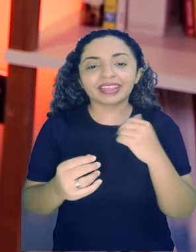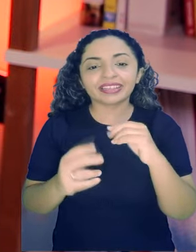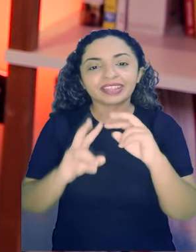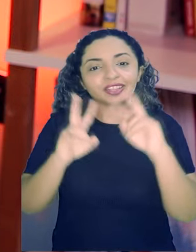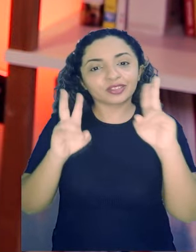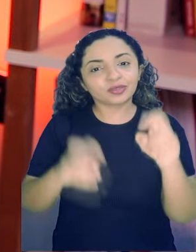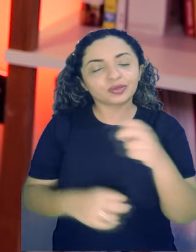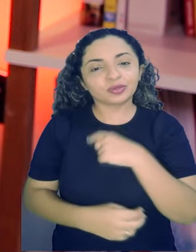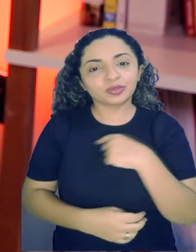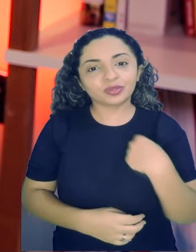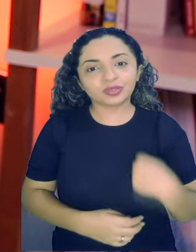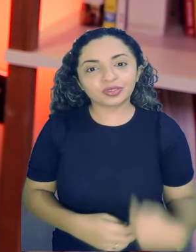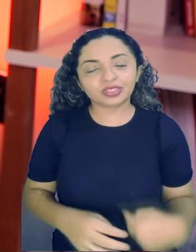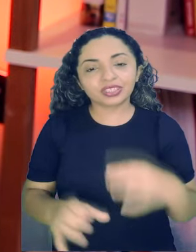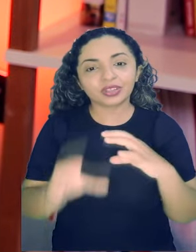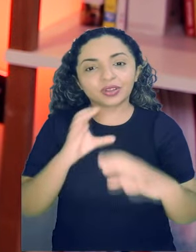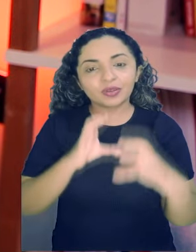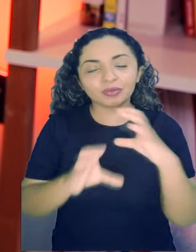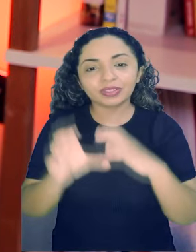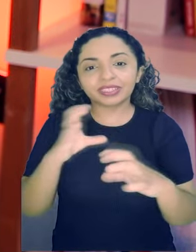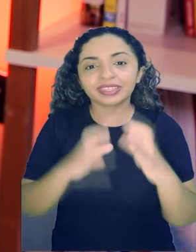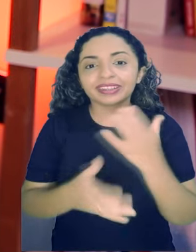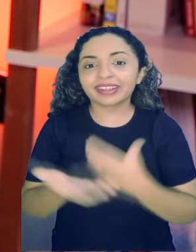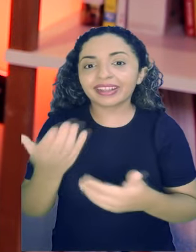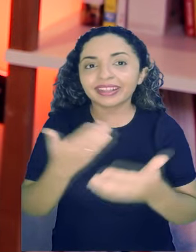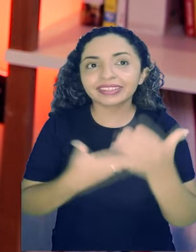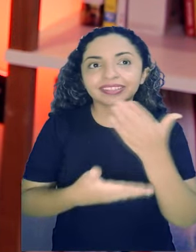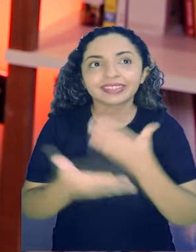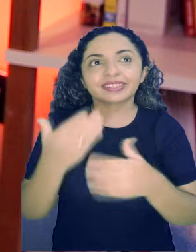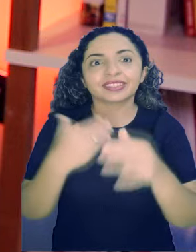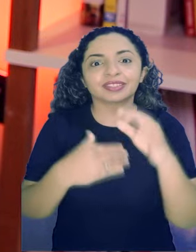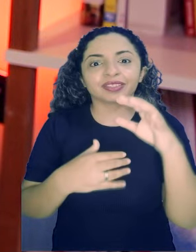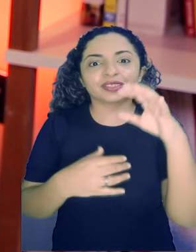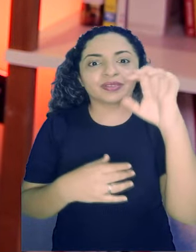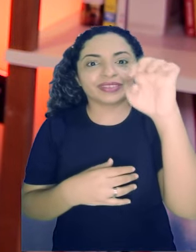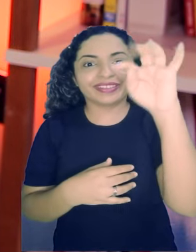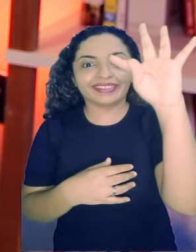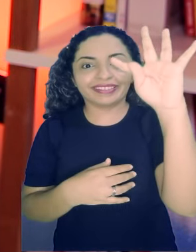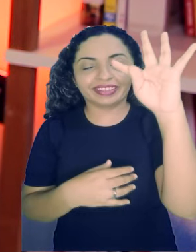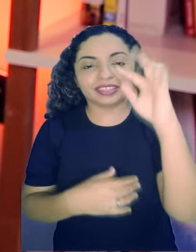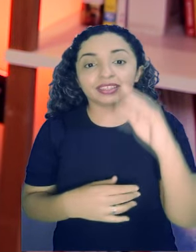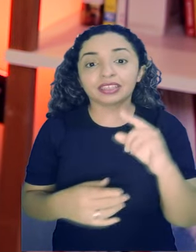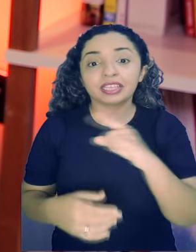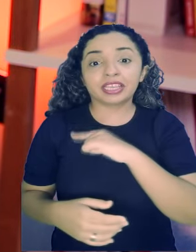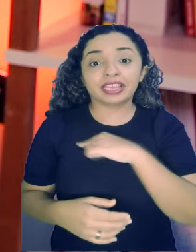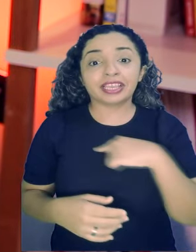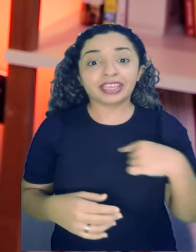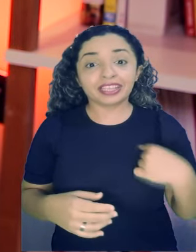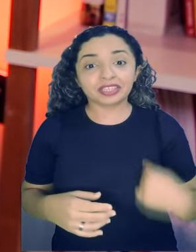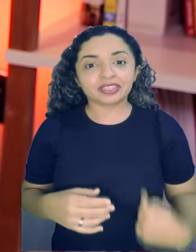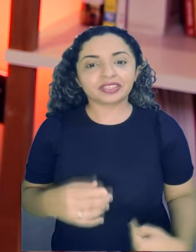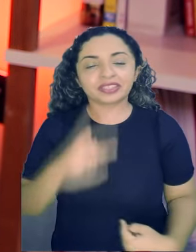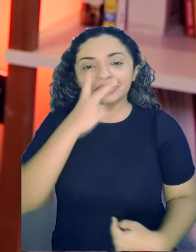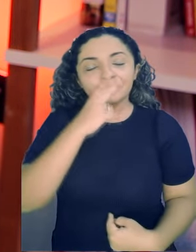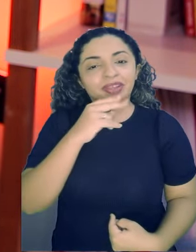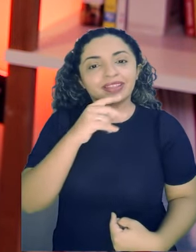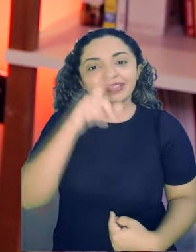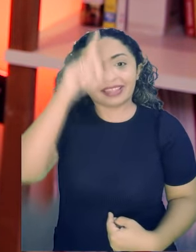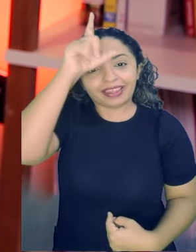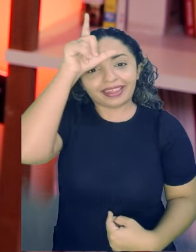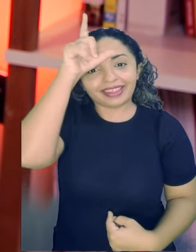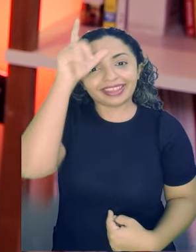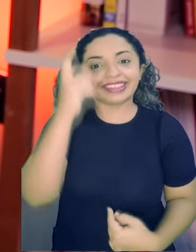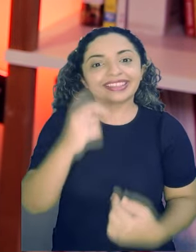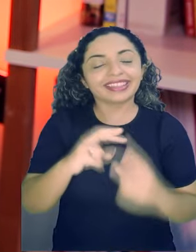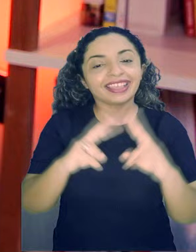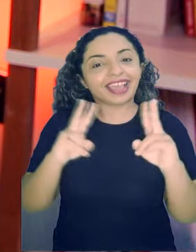China com essa comunicação de extraterrestres chegando, e posiciona a China como um protagonista